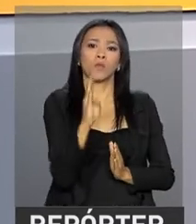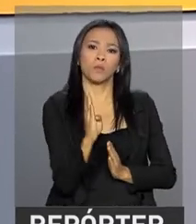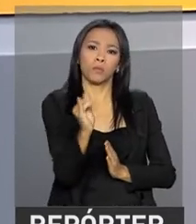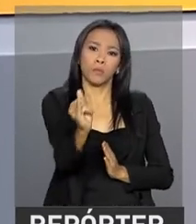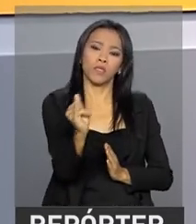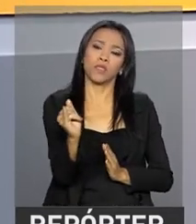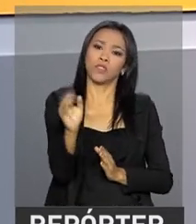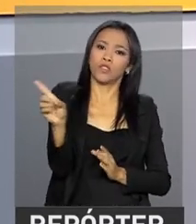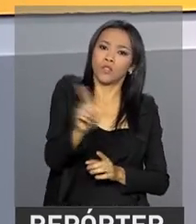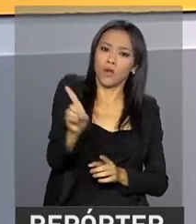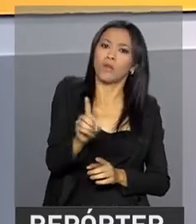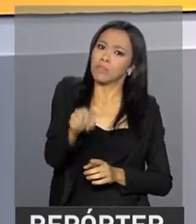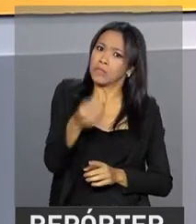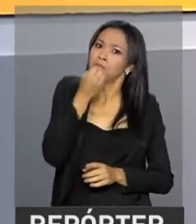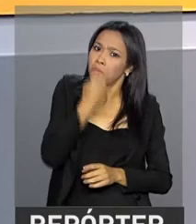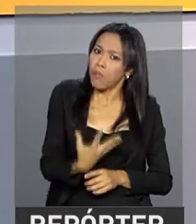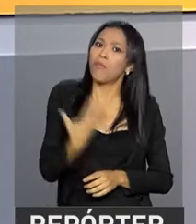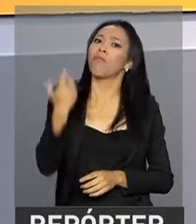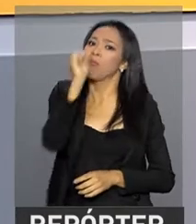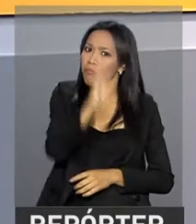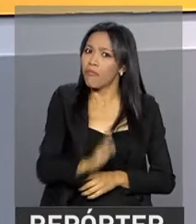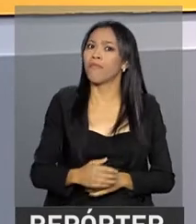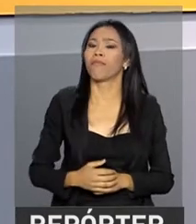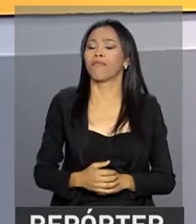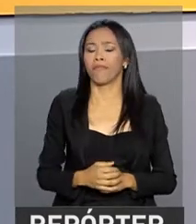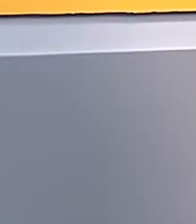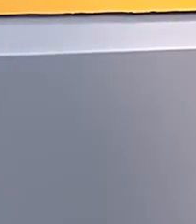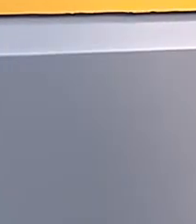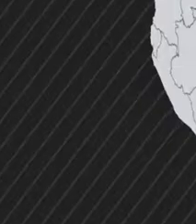US$ 58 bilhões, com saldo positivo para o Brasil.